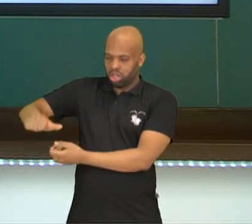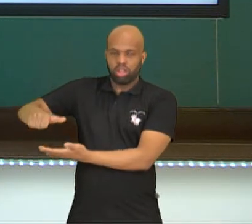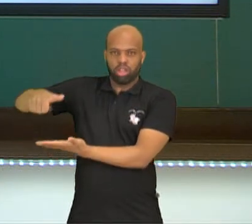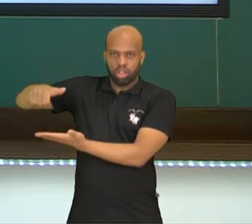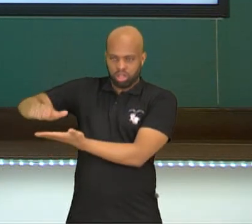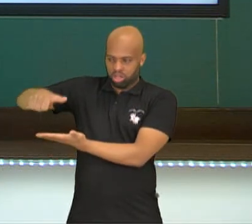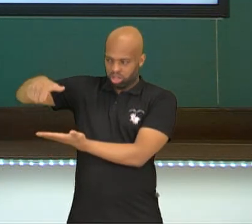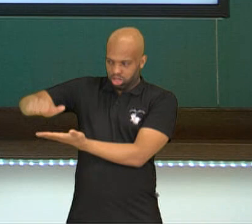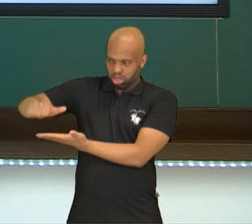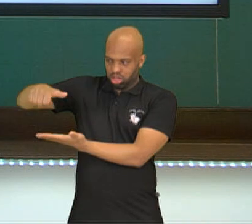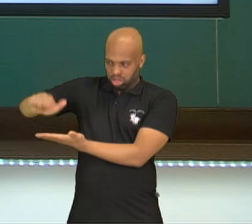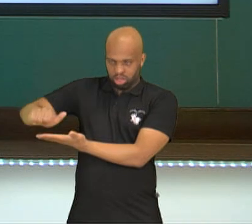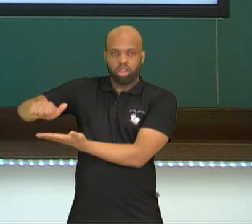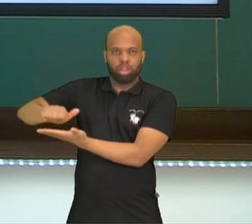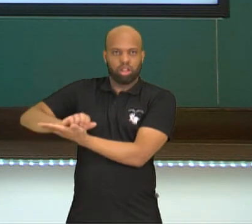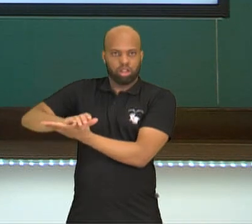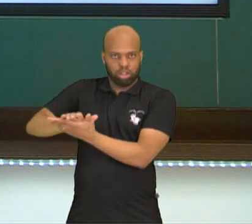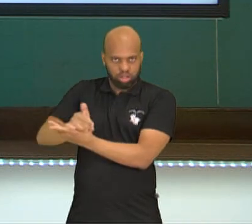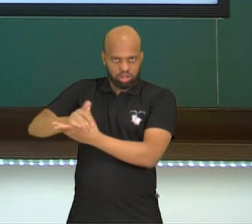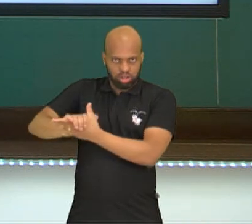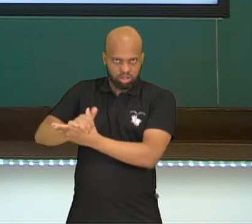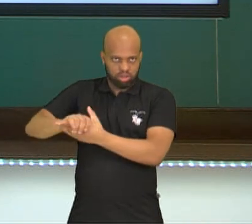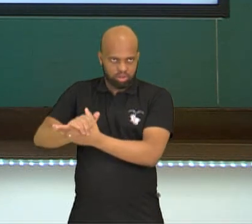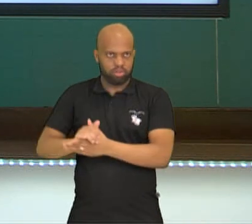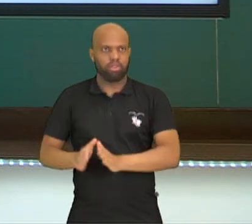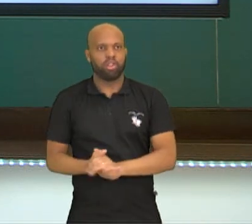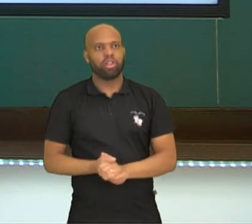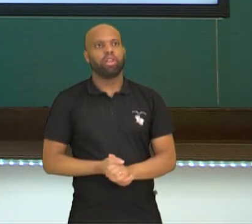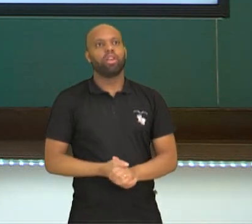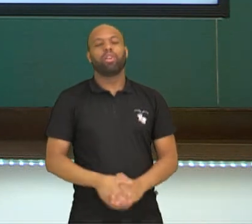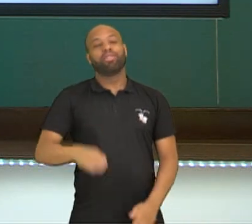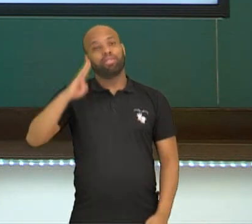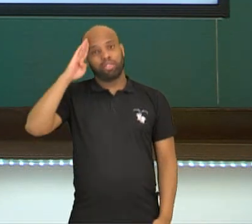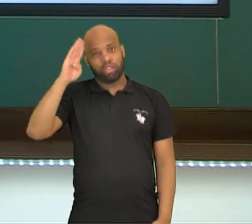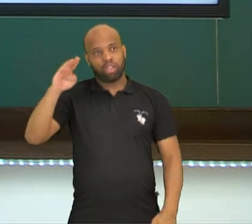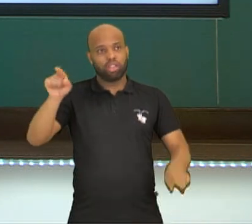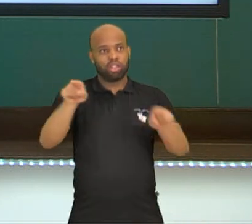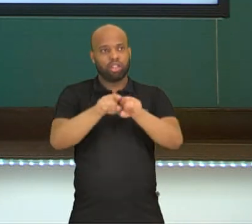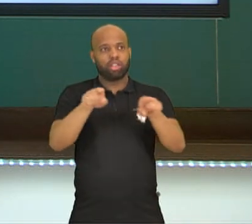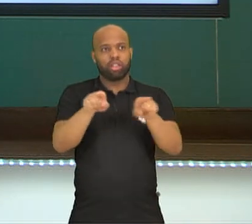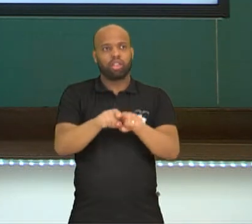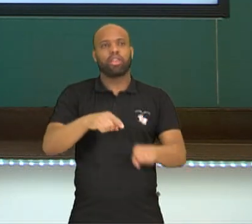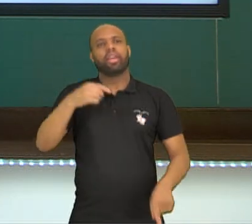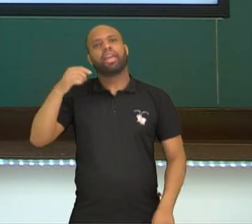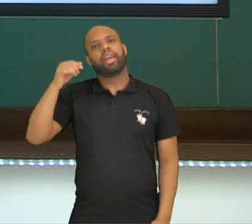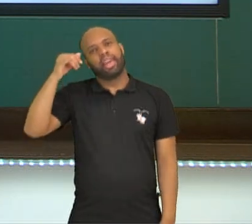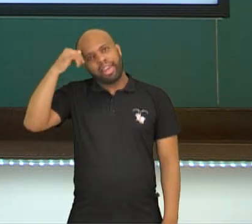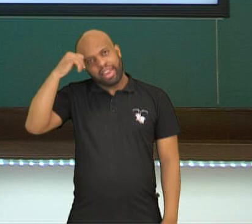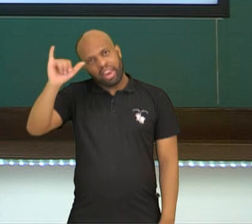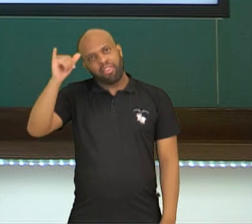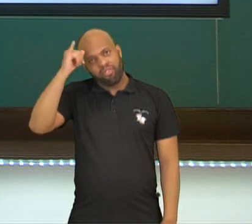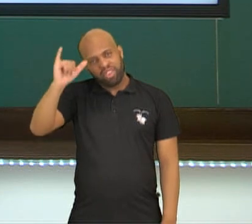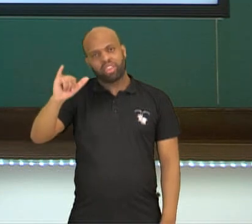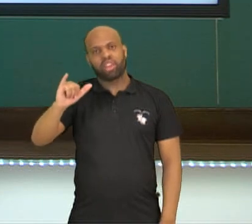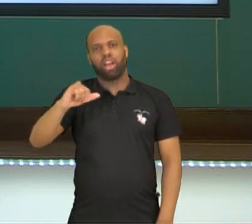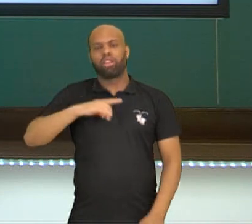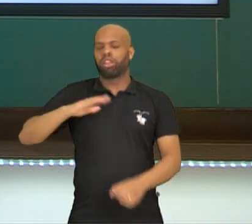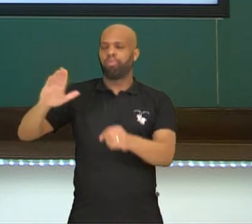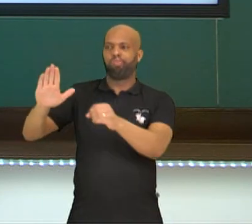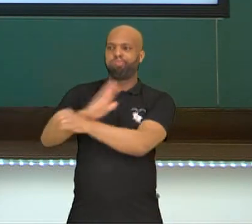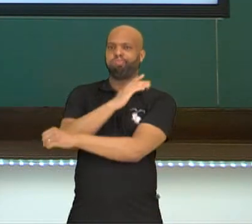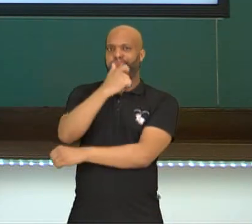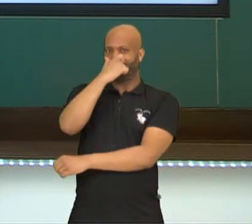né, utilizar o álcool em gel. E principalmente, não ficar em locais